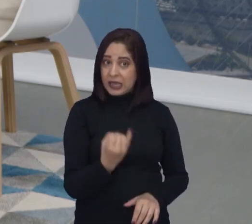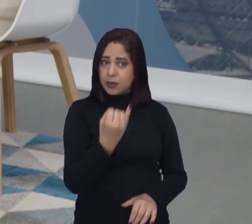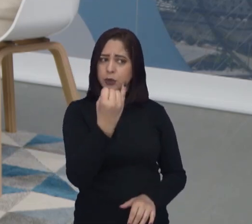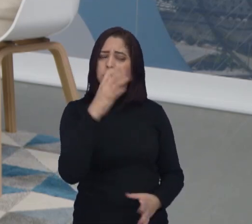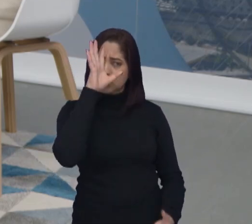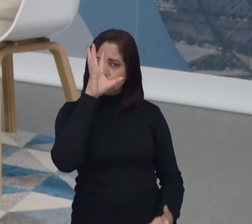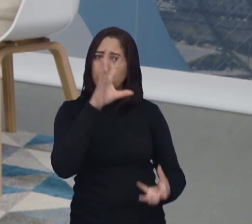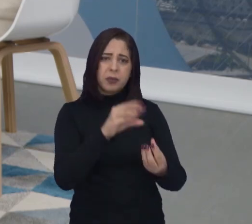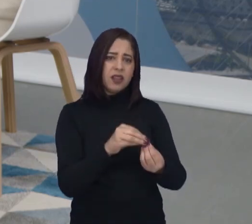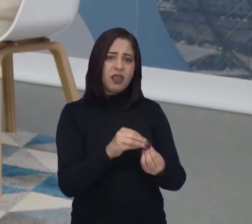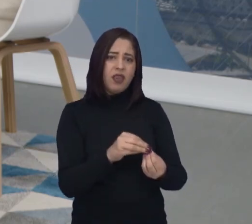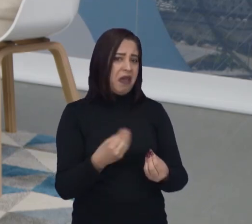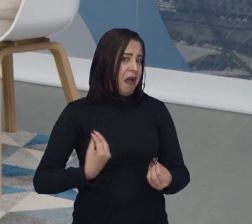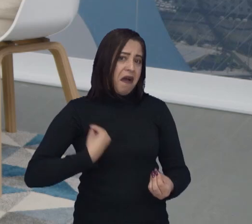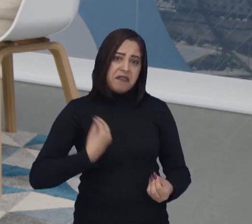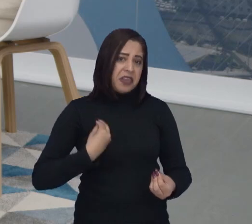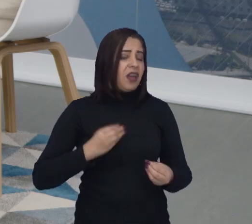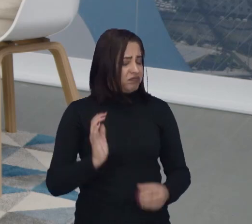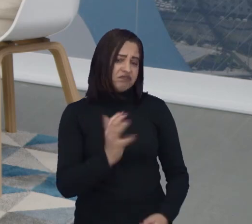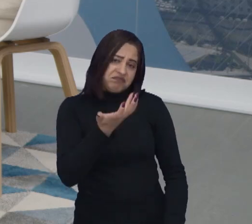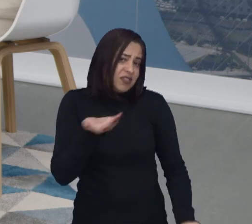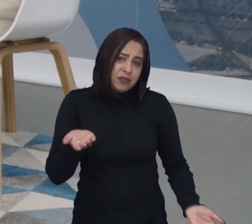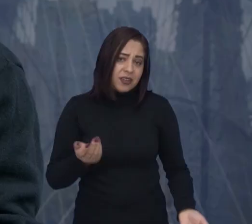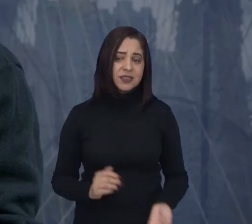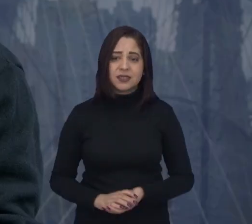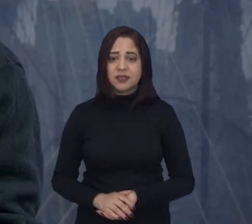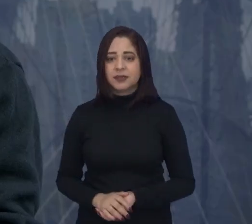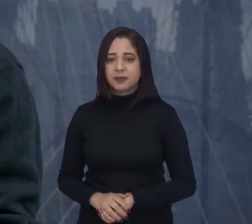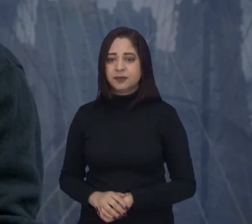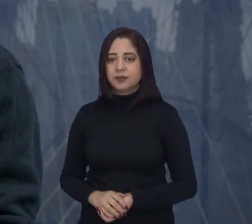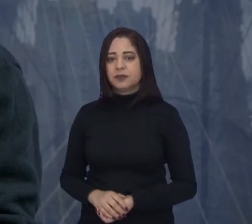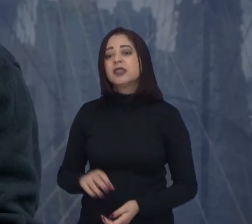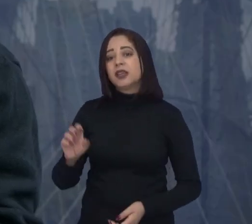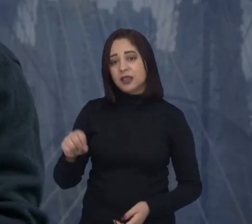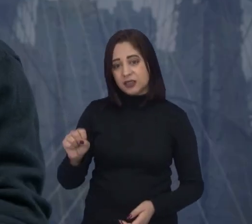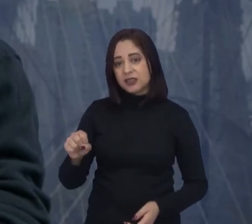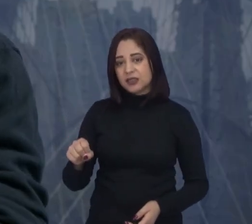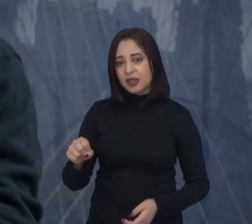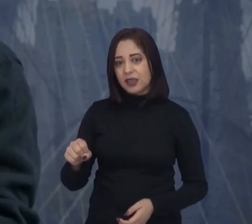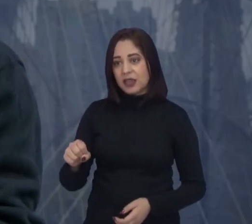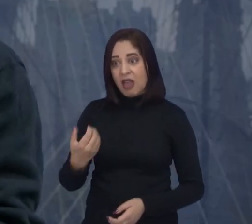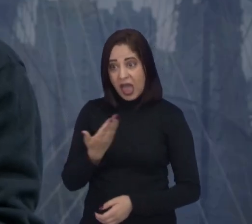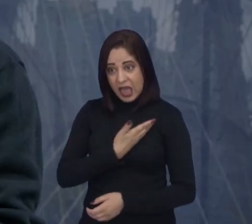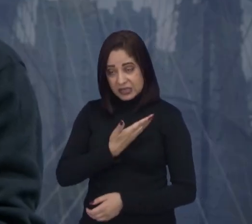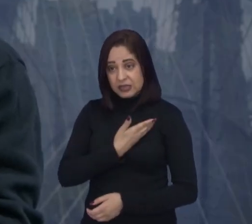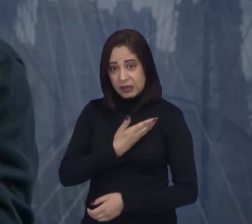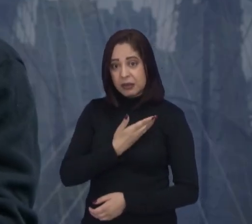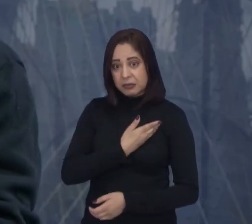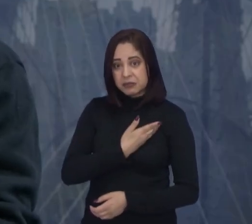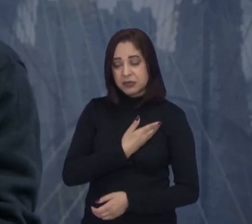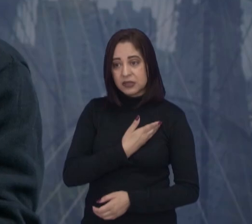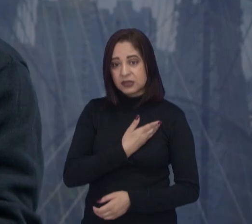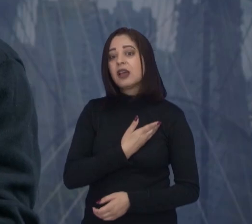tudo isso faz parte do processo da vida. Muito, e até se eu pudesse falar para essas meninas, olha, até essas amizades dessa fase também vão